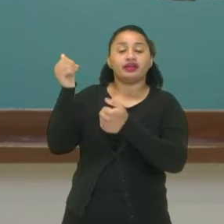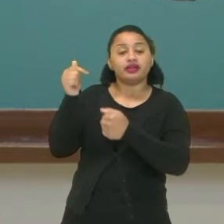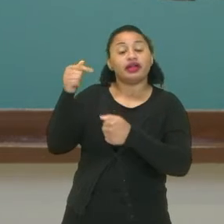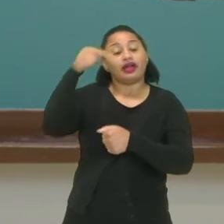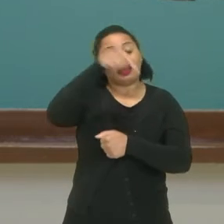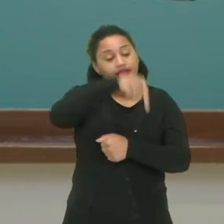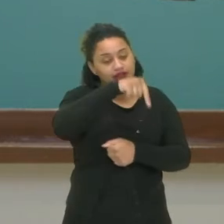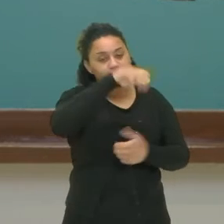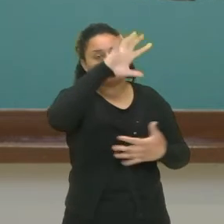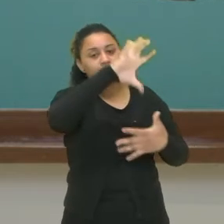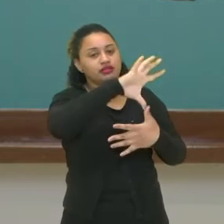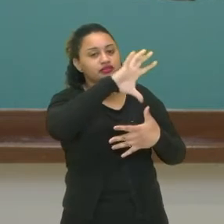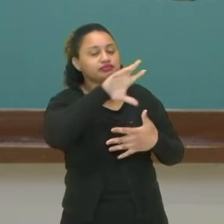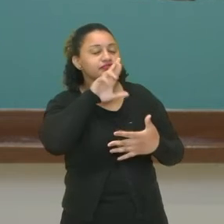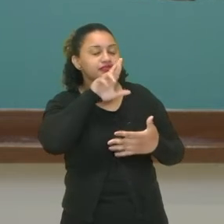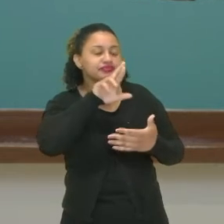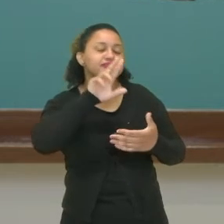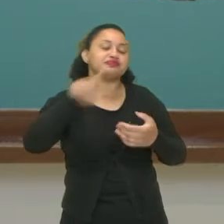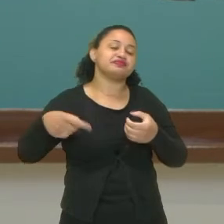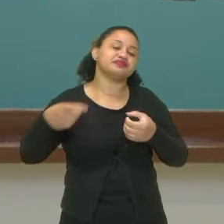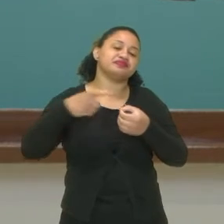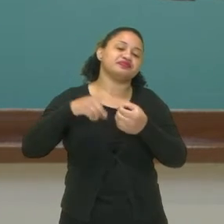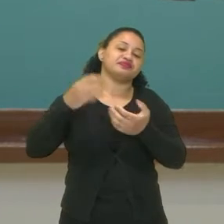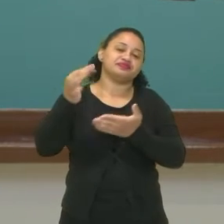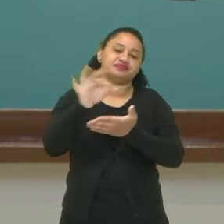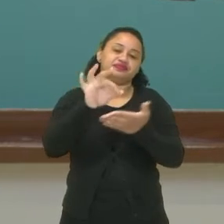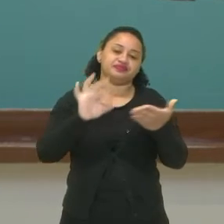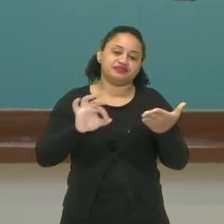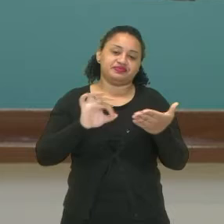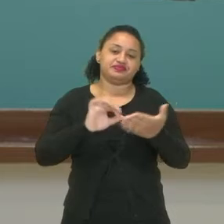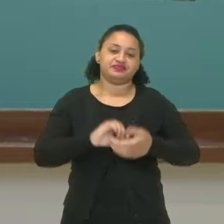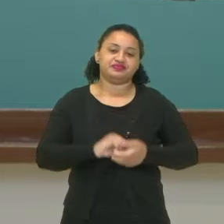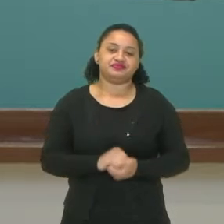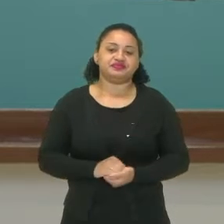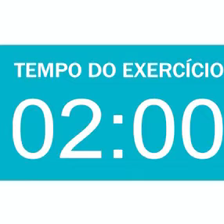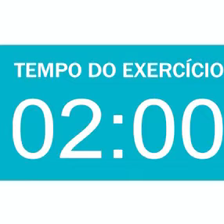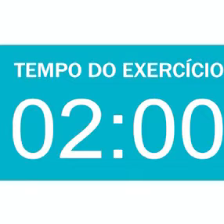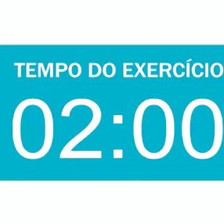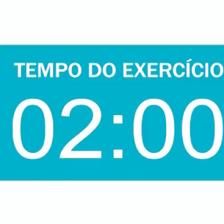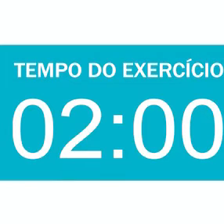aqui na América. Responda a atividade e a gente já corrige juntos.